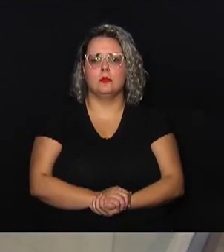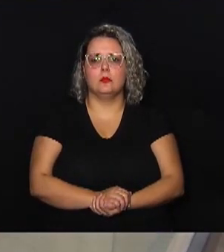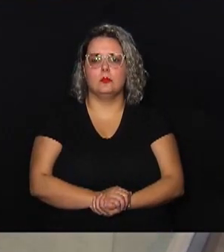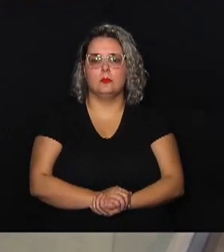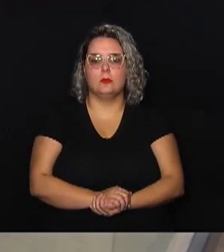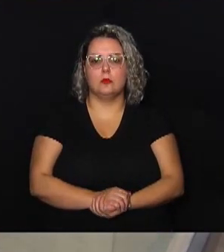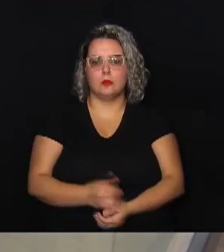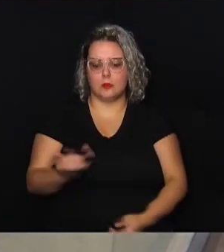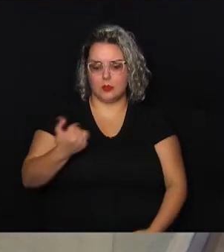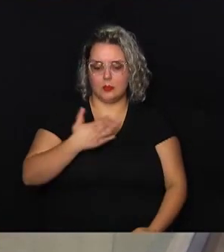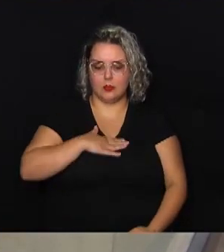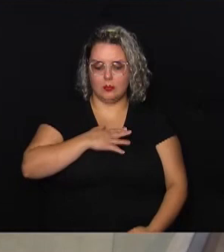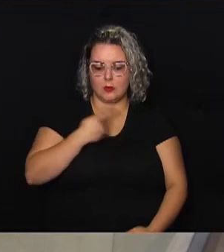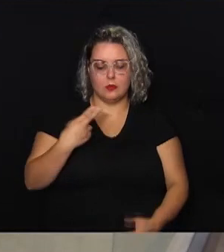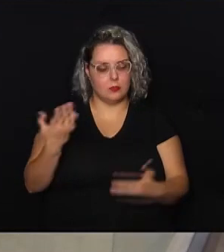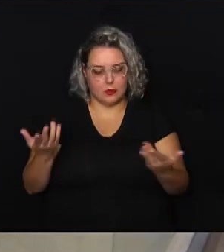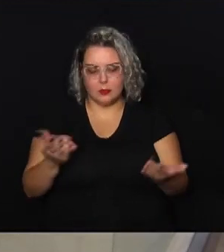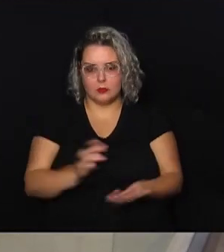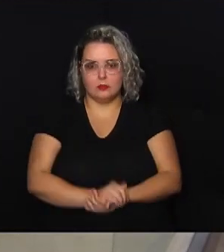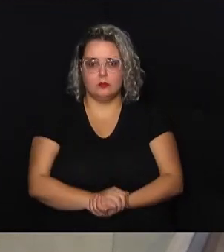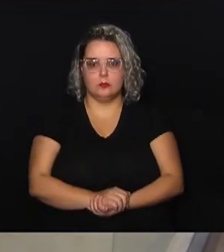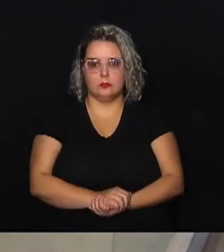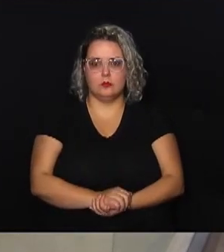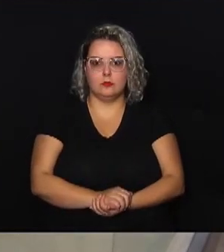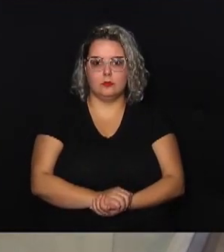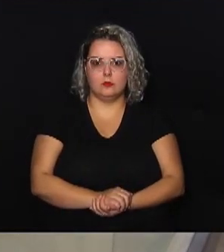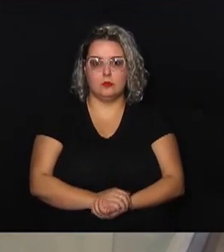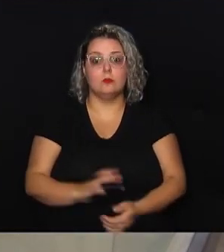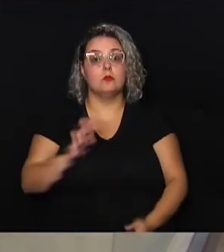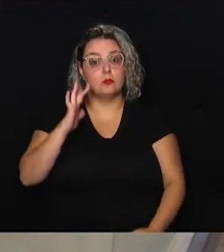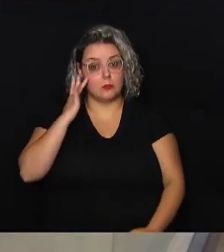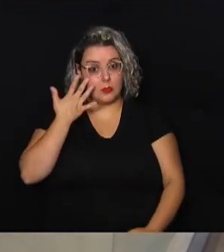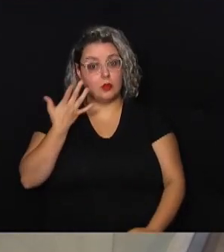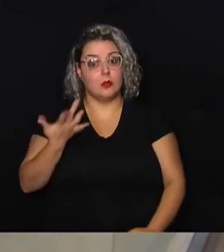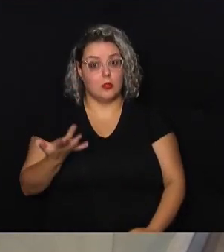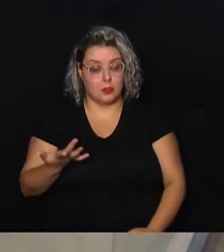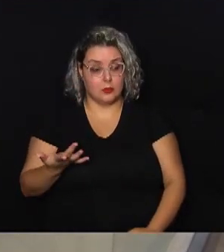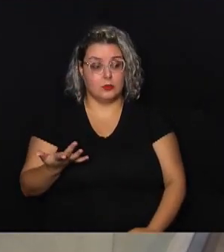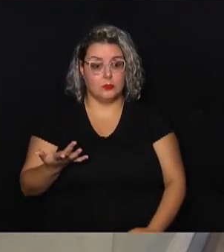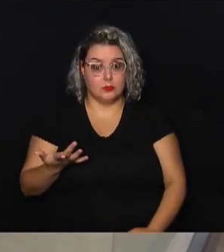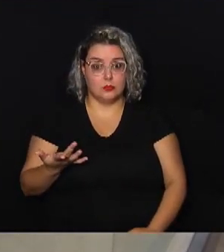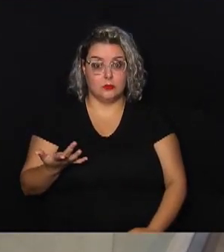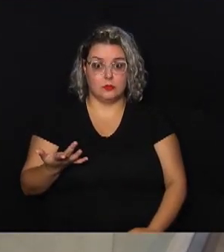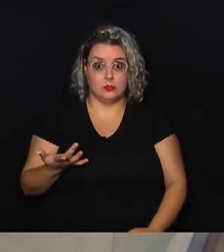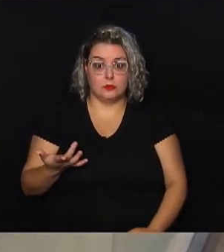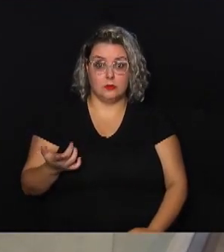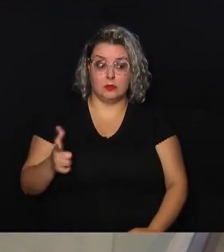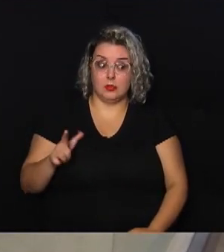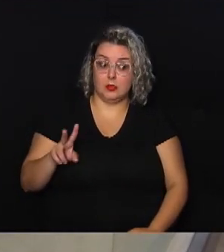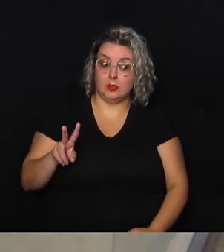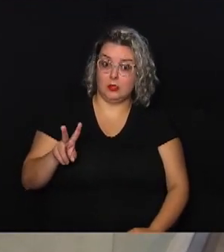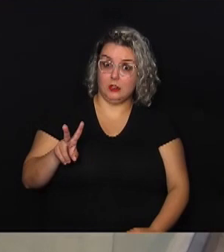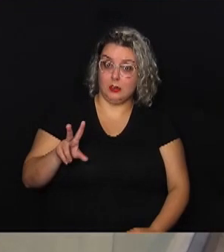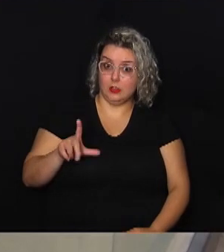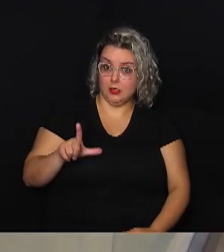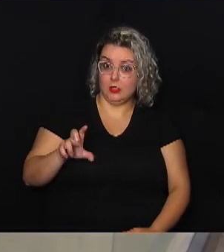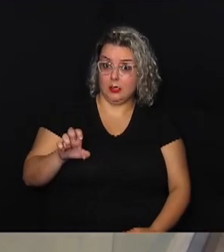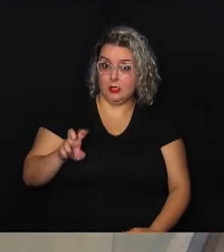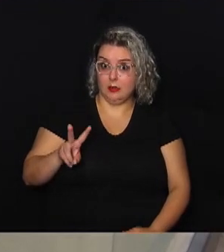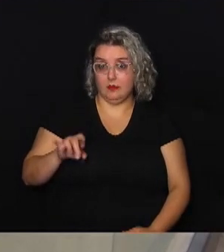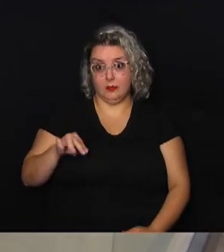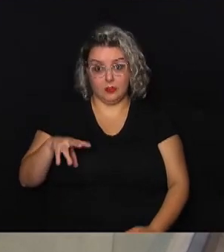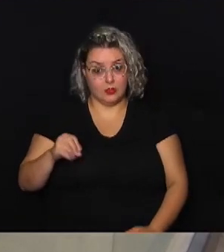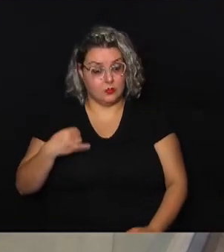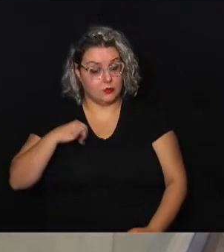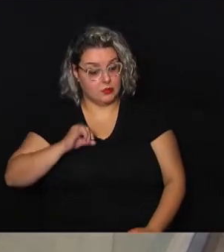enfim. Eu acho que seria até leviano se eu tecesse algum comentário ou falasse alguma